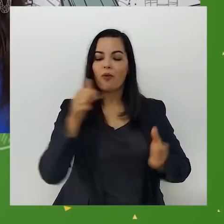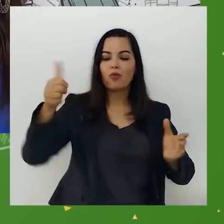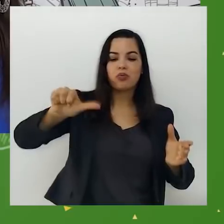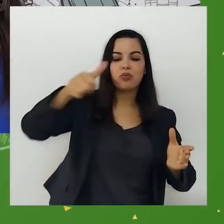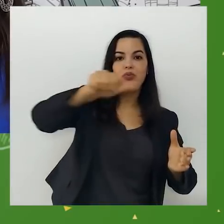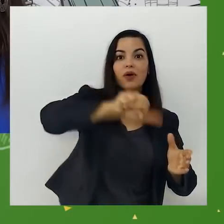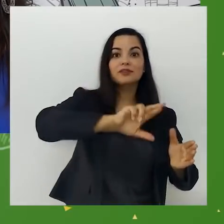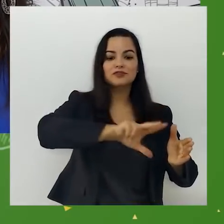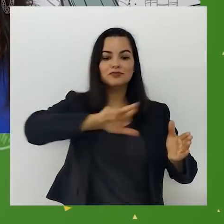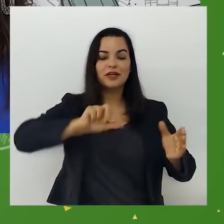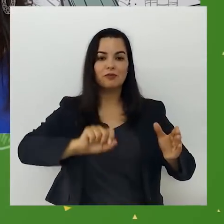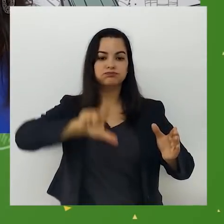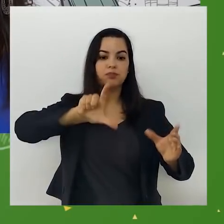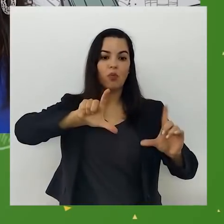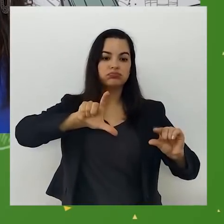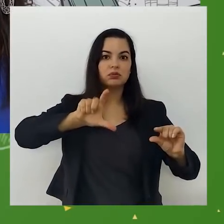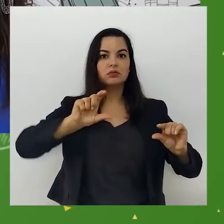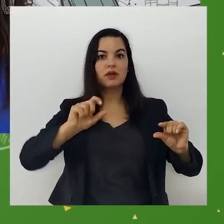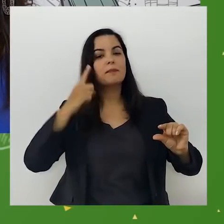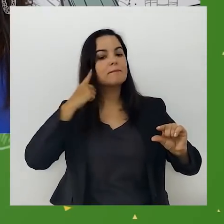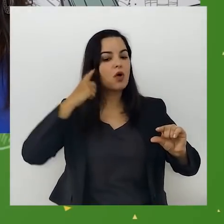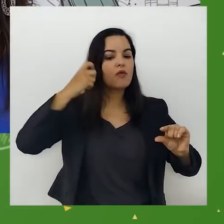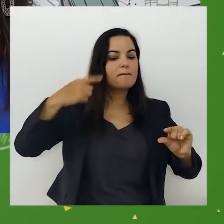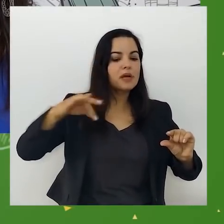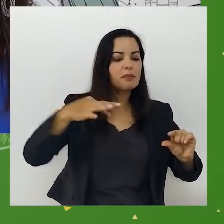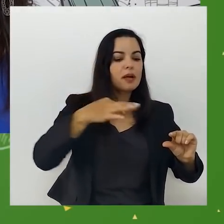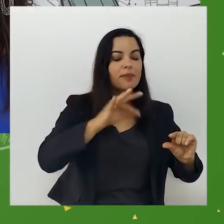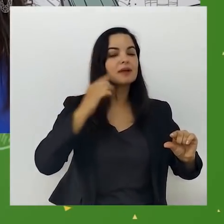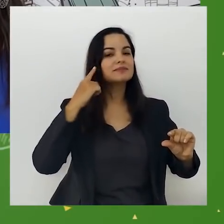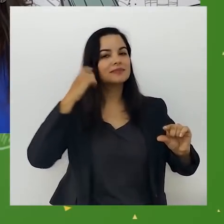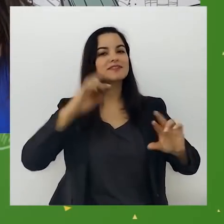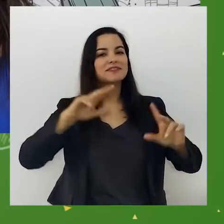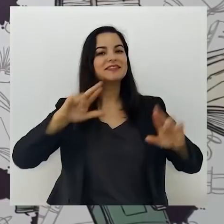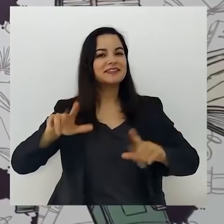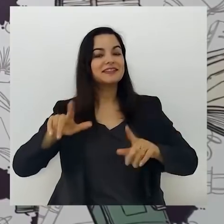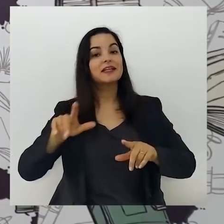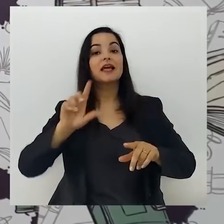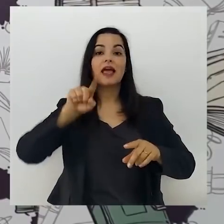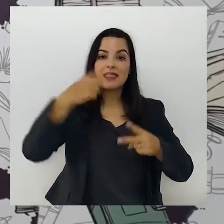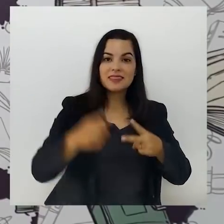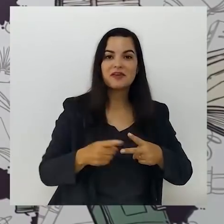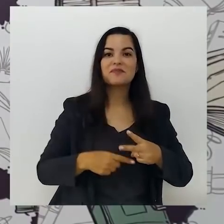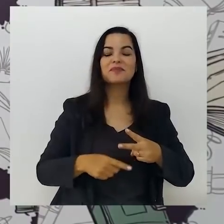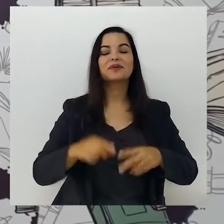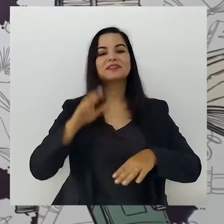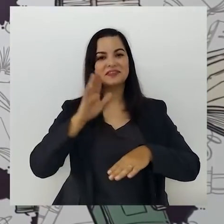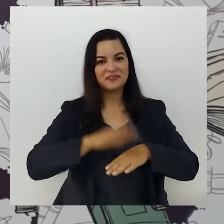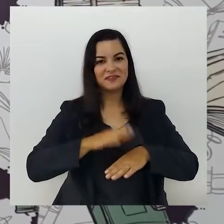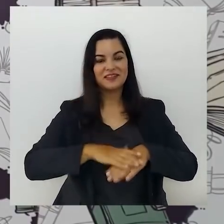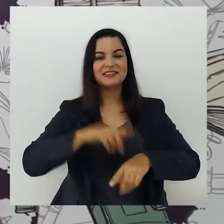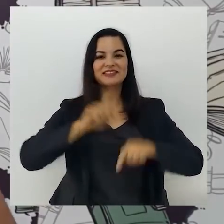de água, para testar sons que eles produzem, né, de maneira diferente, e construir um instrumento musical a partir